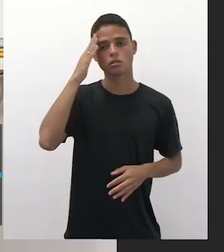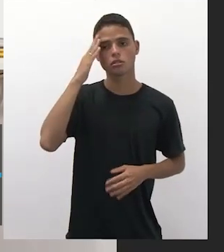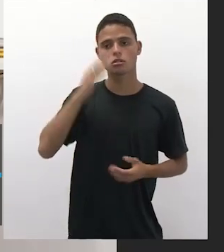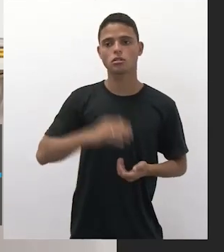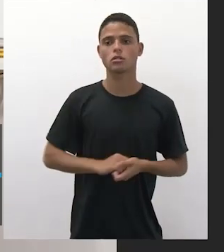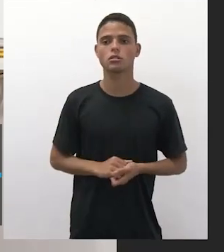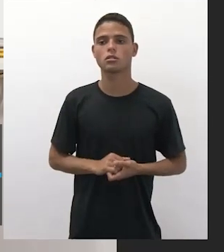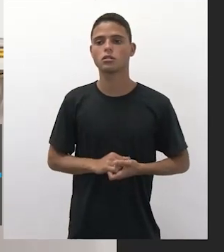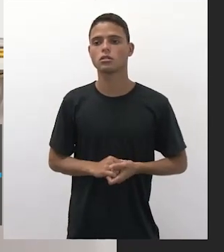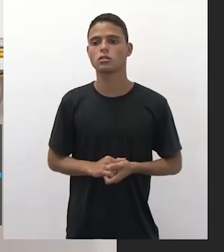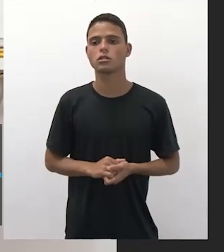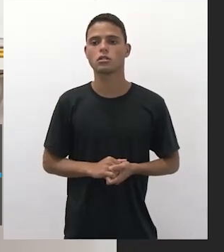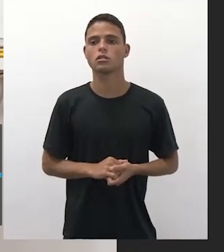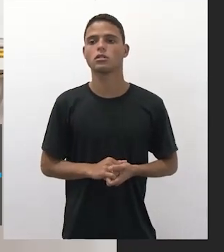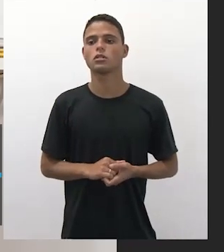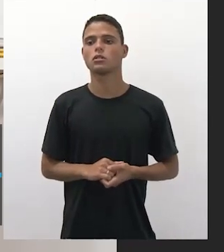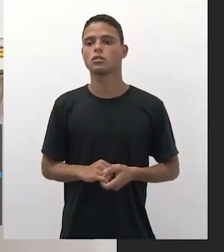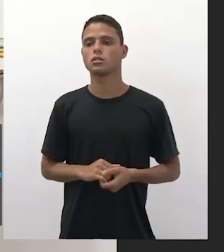ela ditou